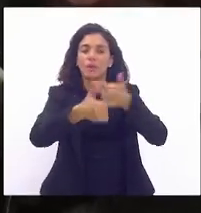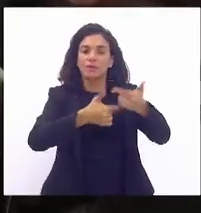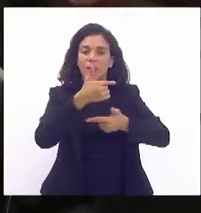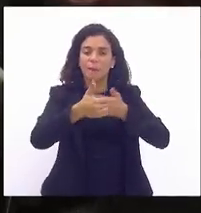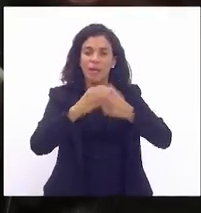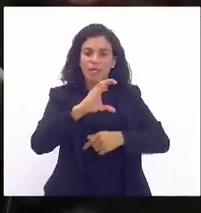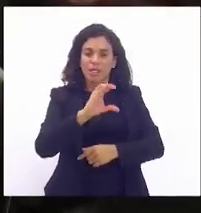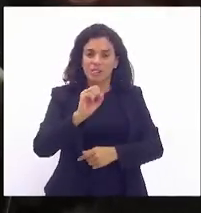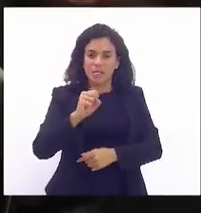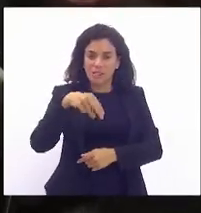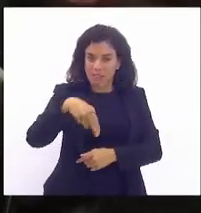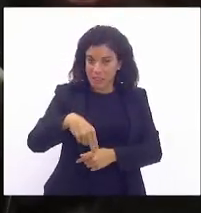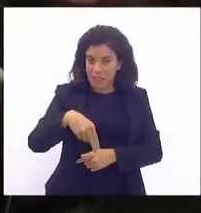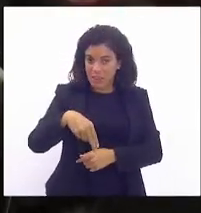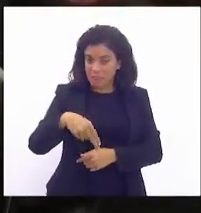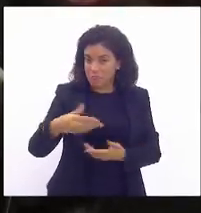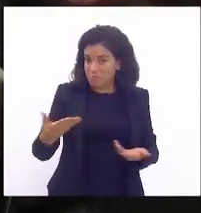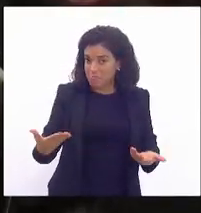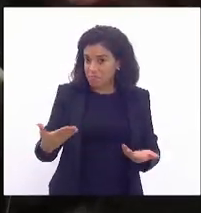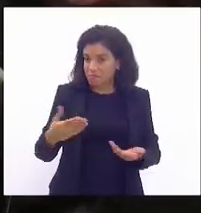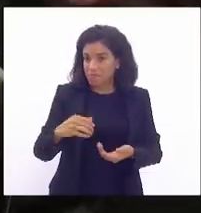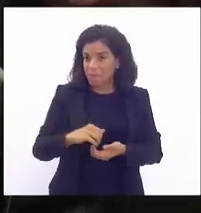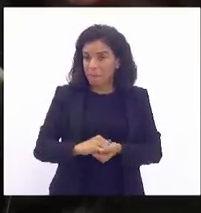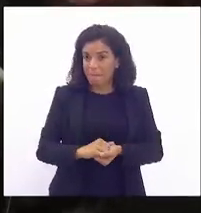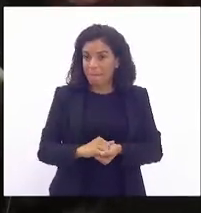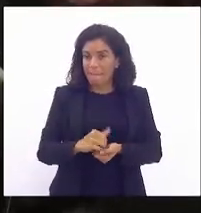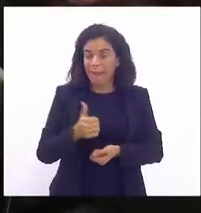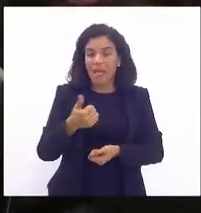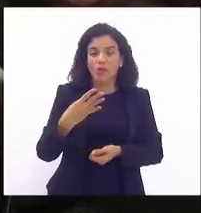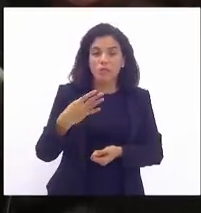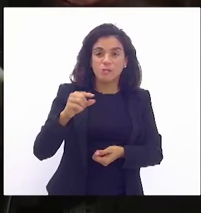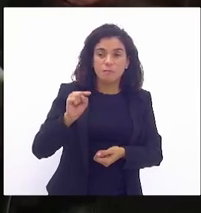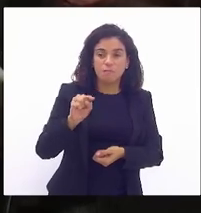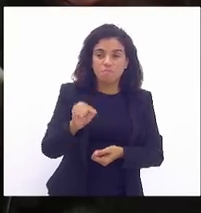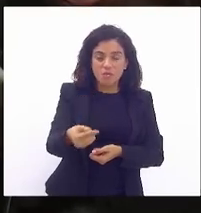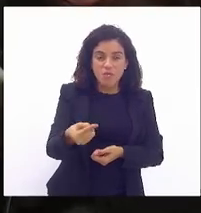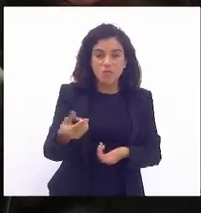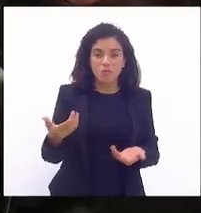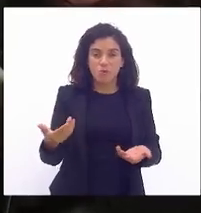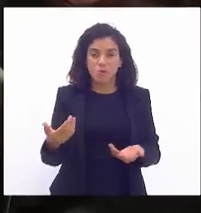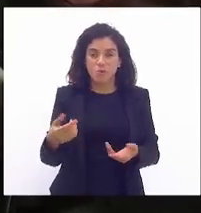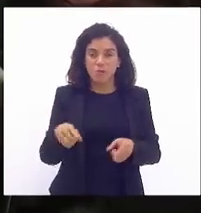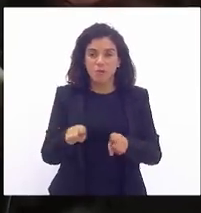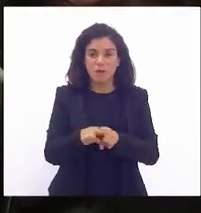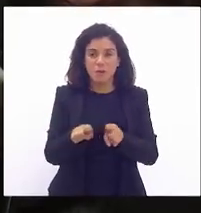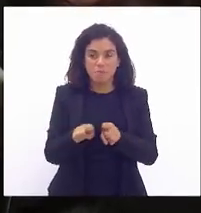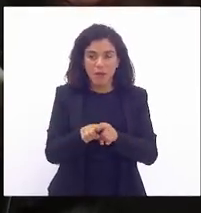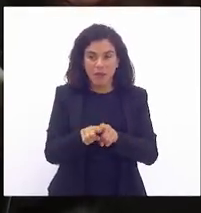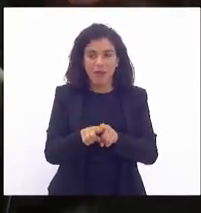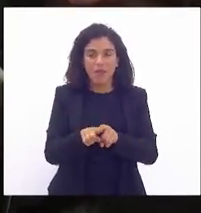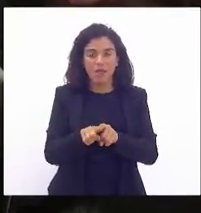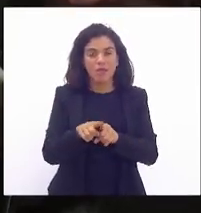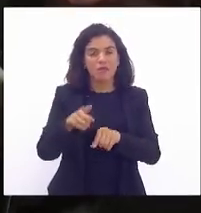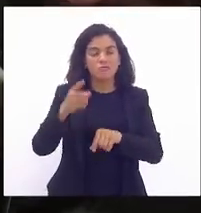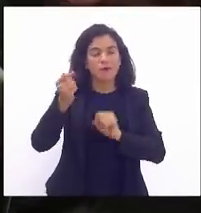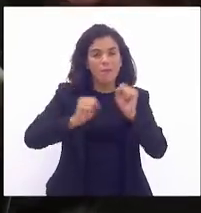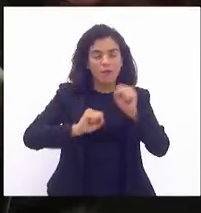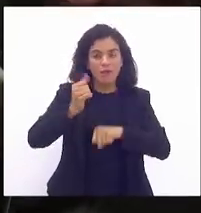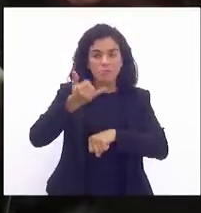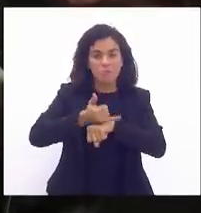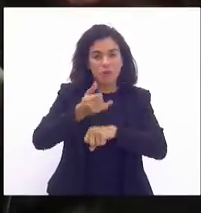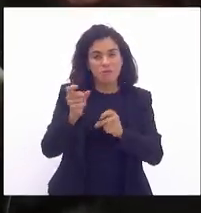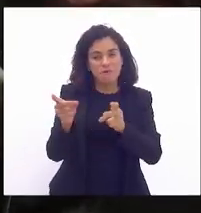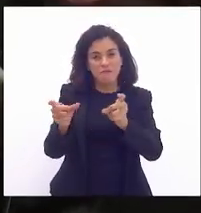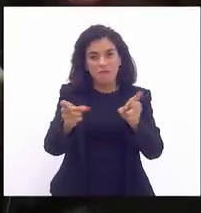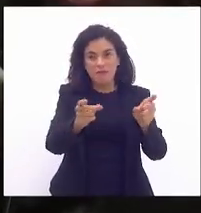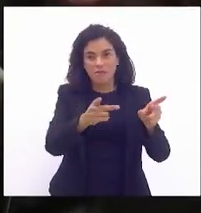dá o ISO 9002, 14.000, para que exporte o seu aço e venda? E